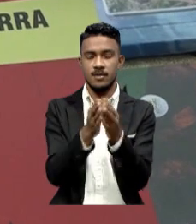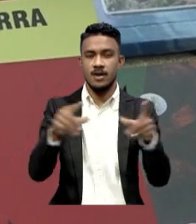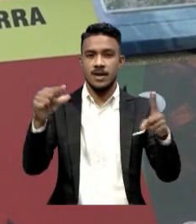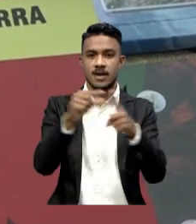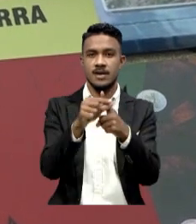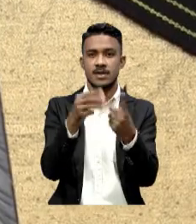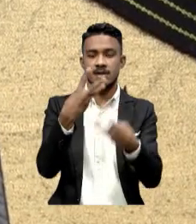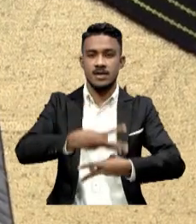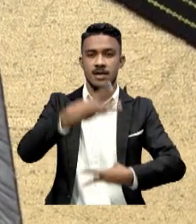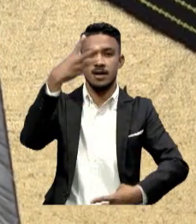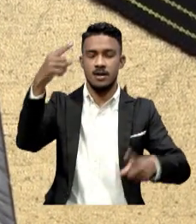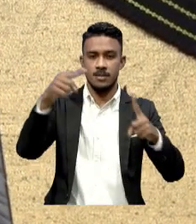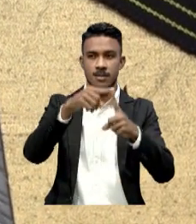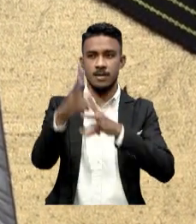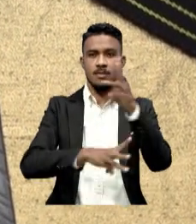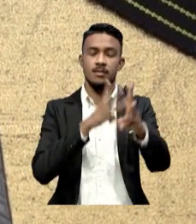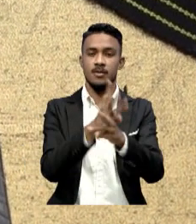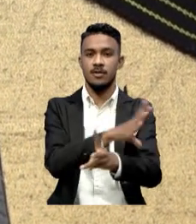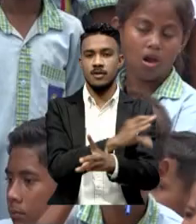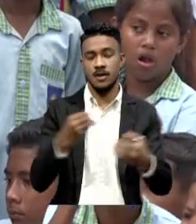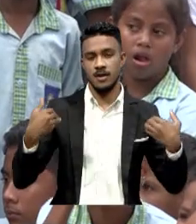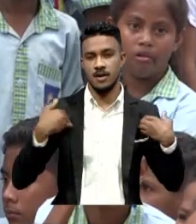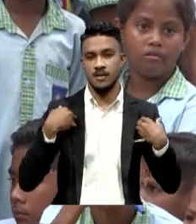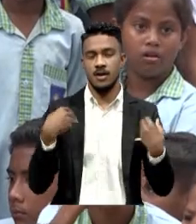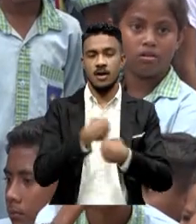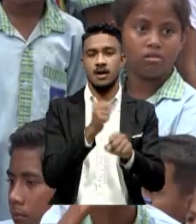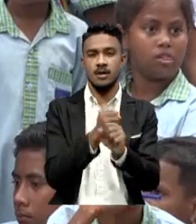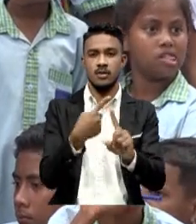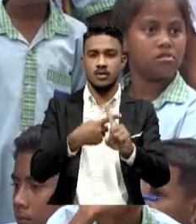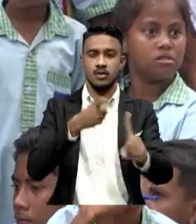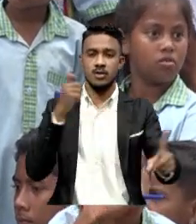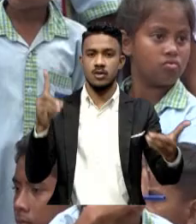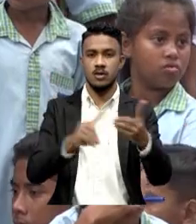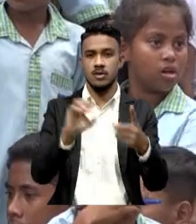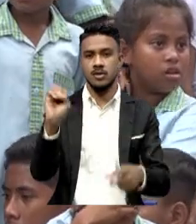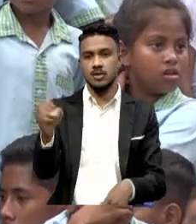para o mundo. Feira refere, realiza a Ruhu Siloron Sanuresen